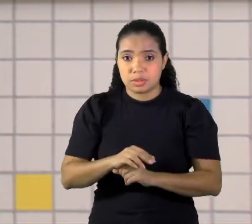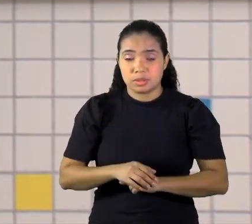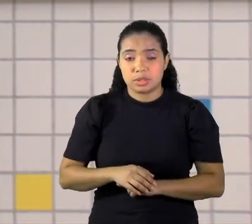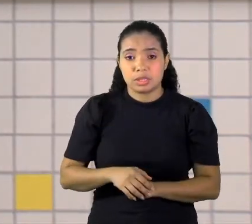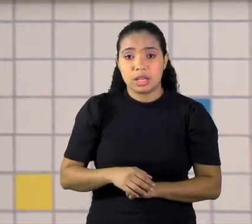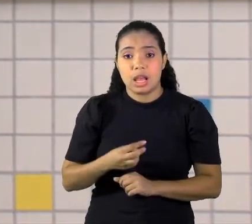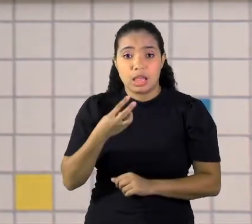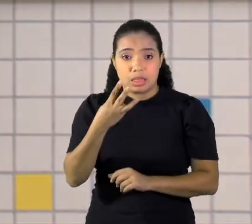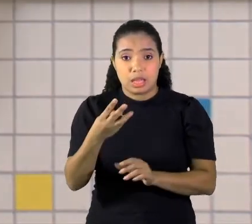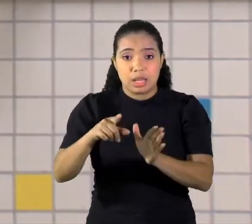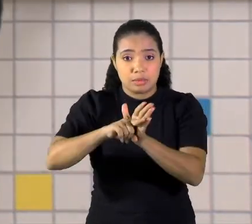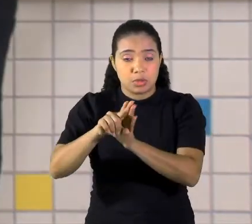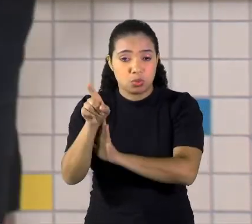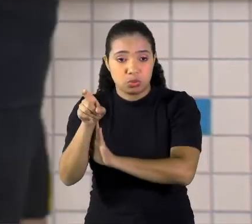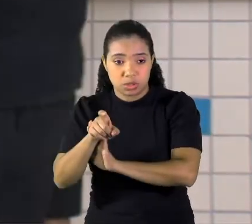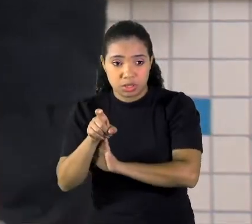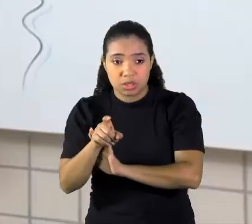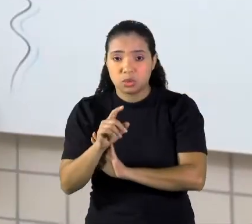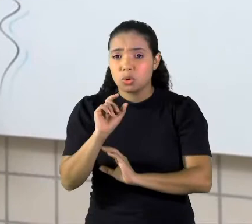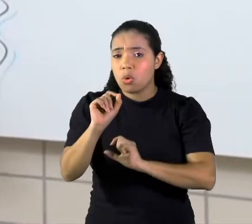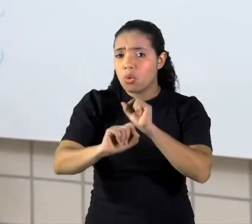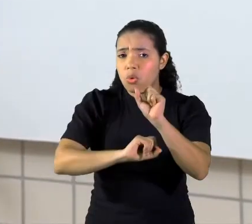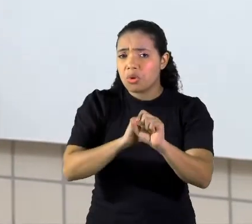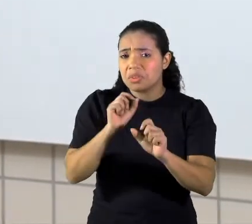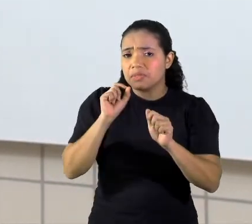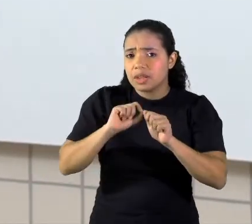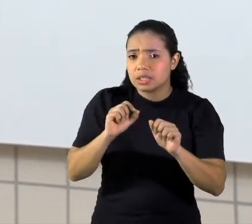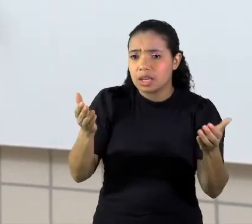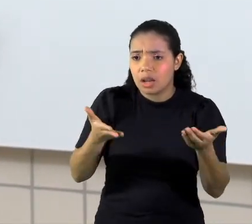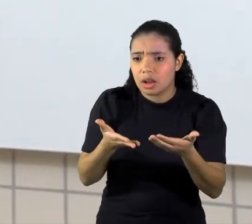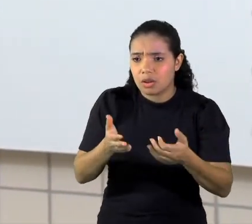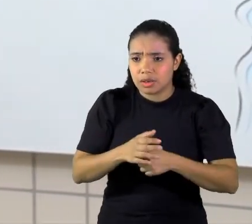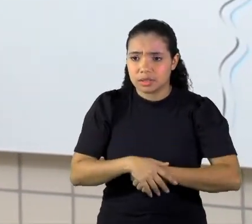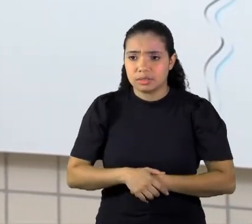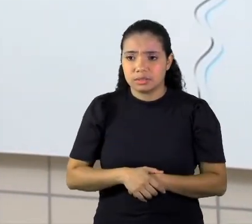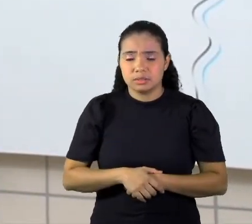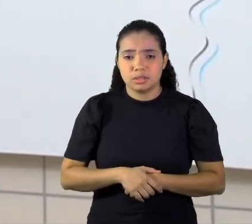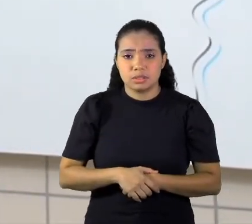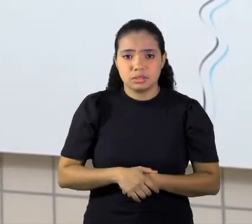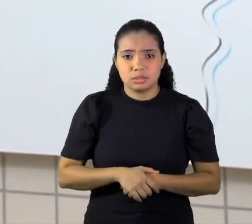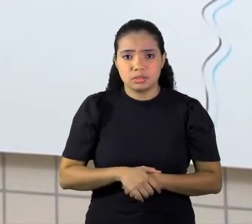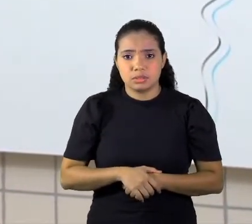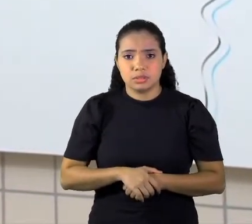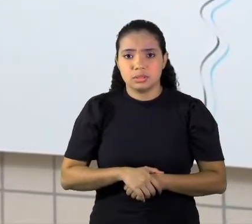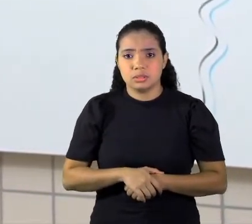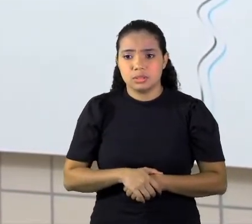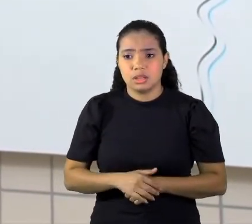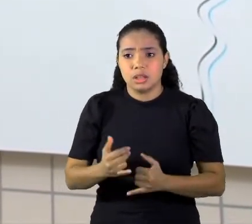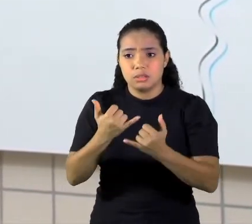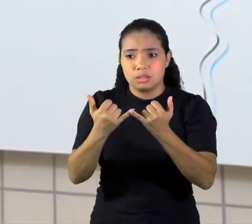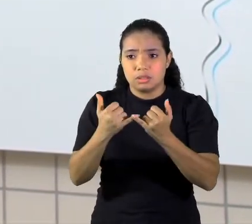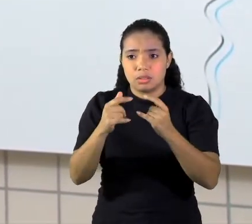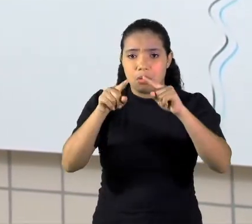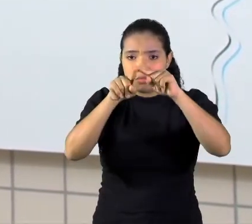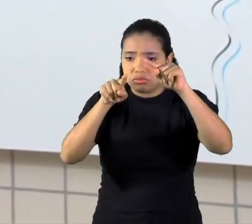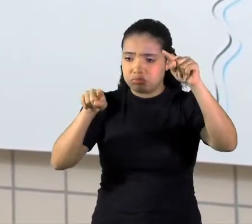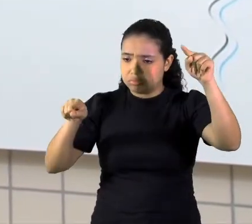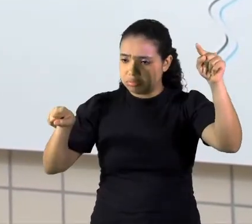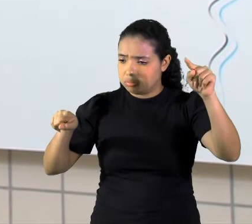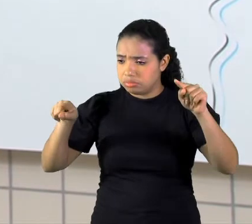x. Bom, o que eu posso fazer aqui agora? Posso me valer da semelhança de triângulo e dizer o